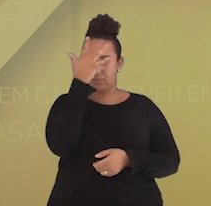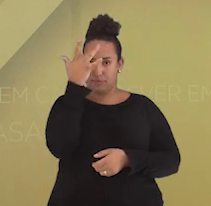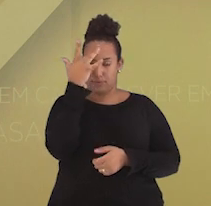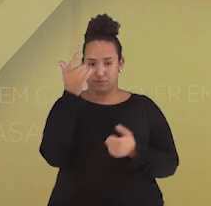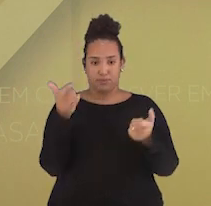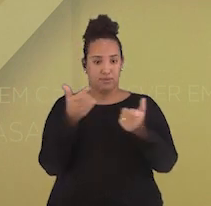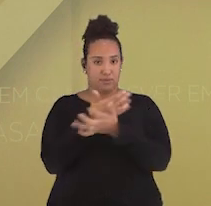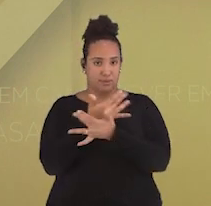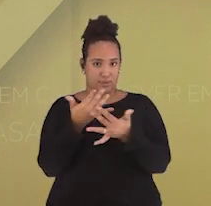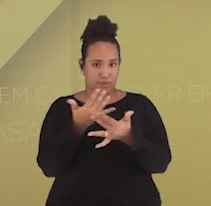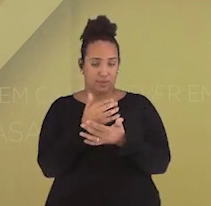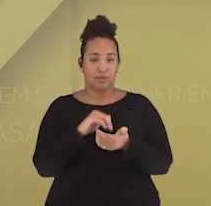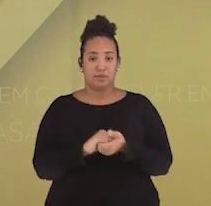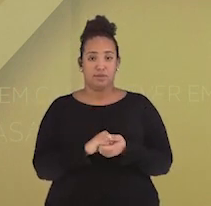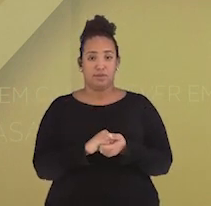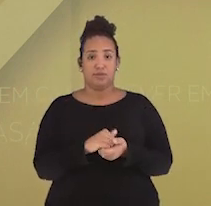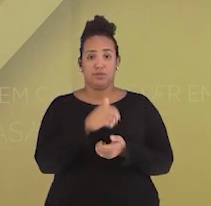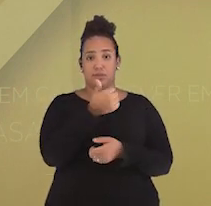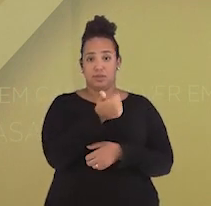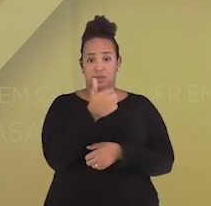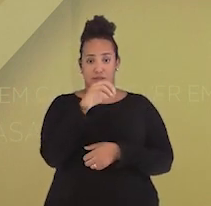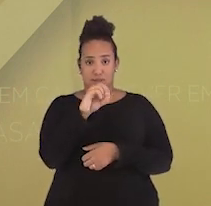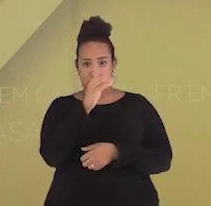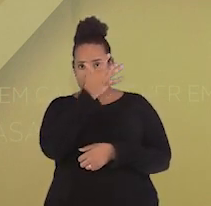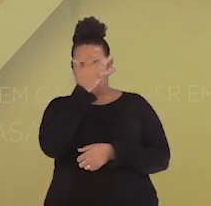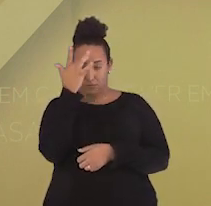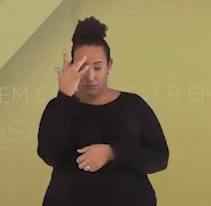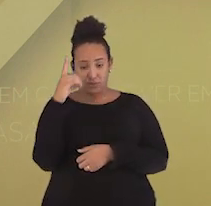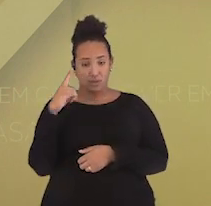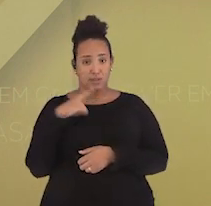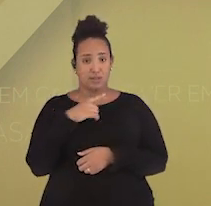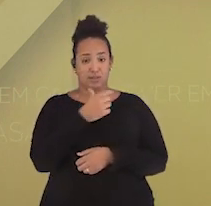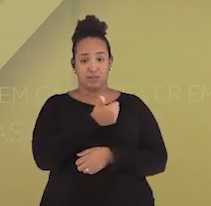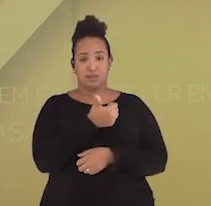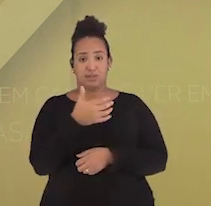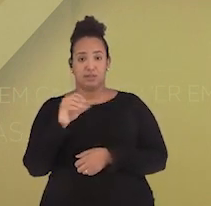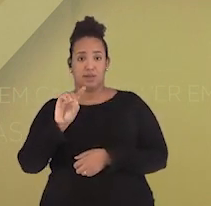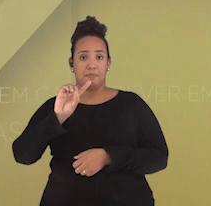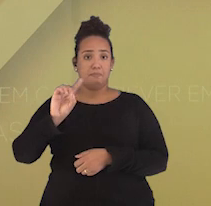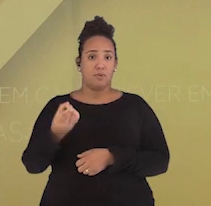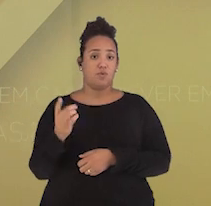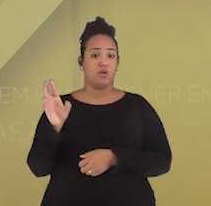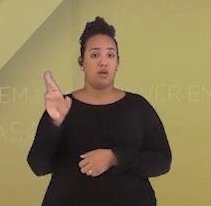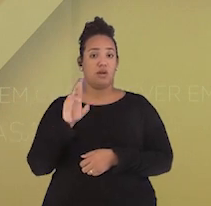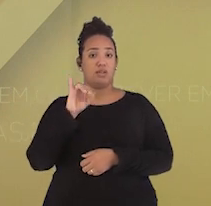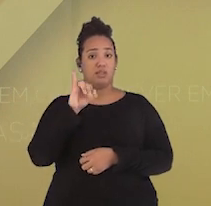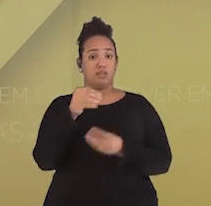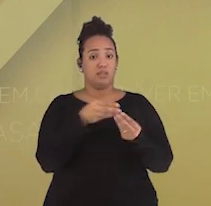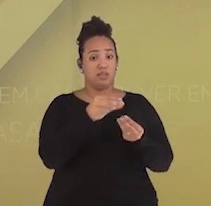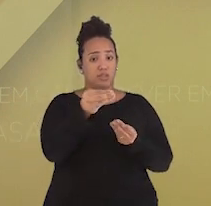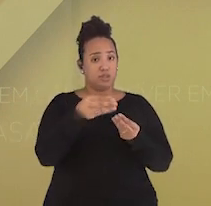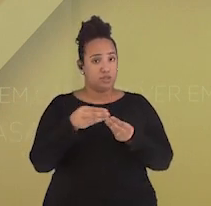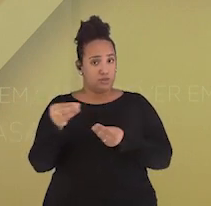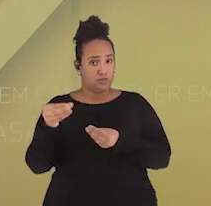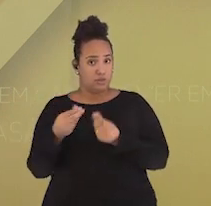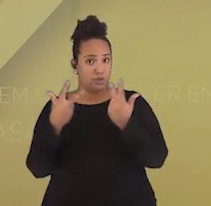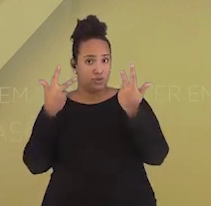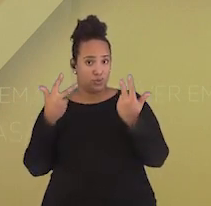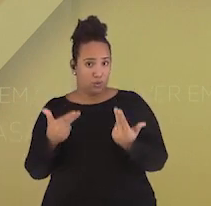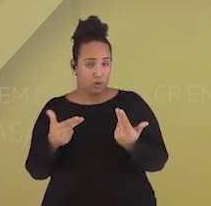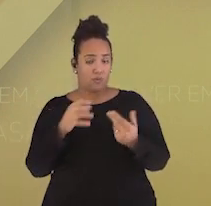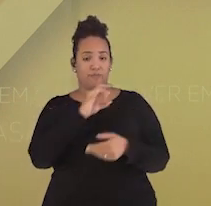10 pessoas, há 100 mil reais. Se dividirmos igualmente, daria quanto para cada uma? 10